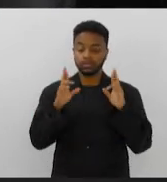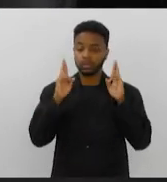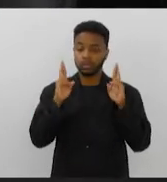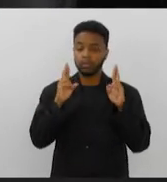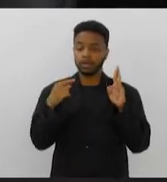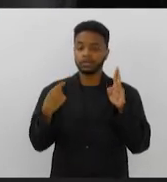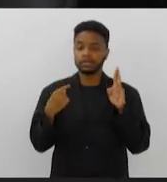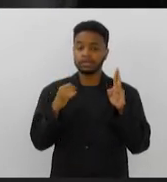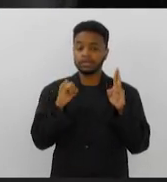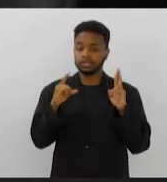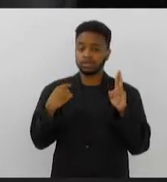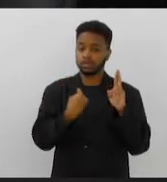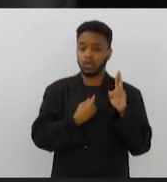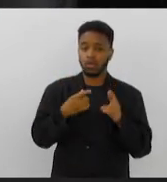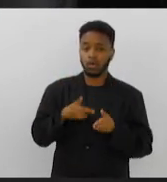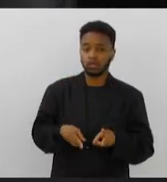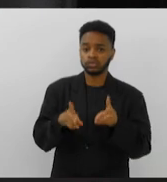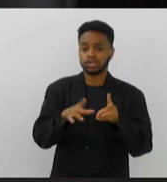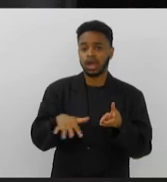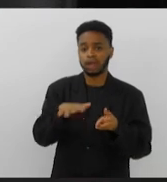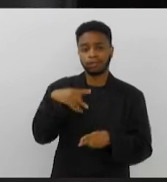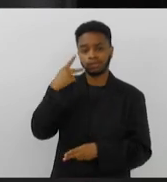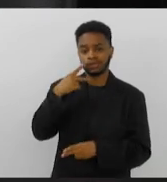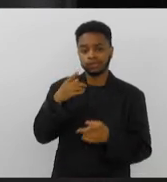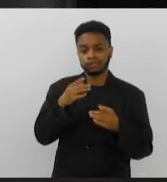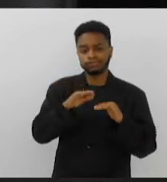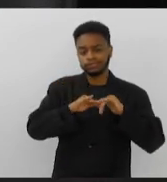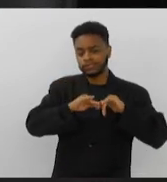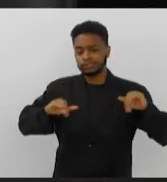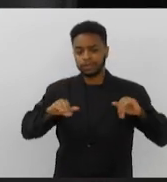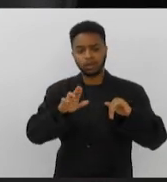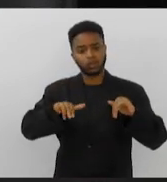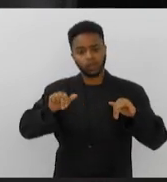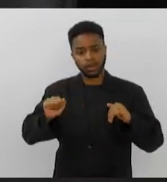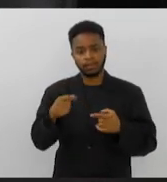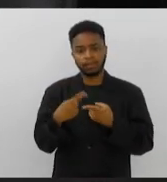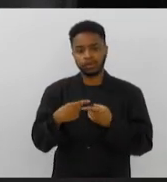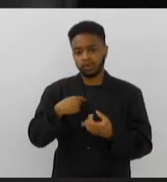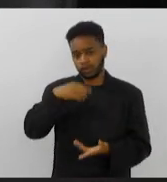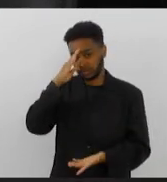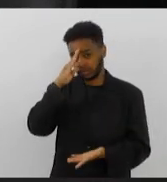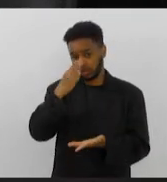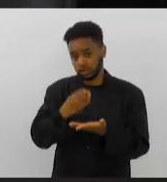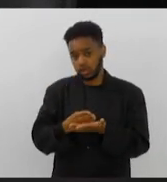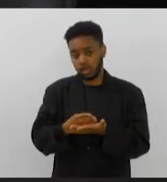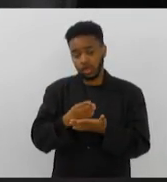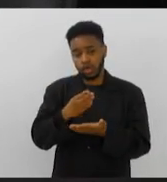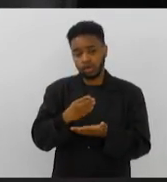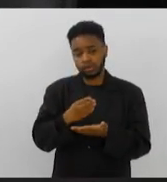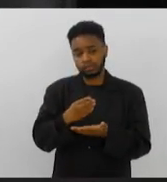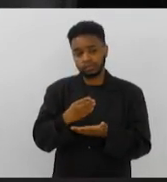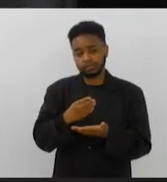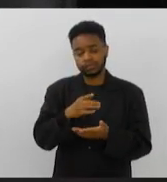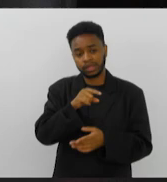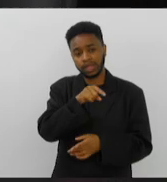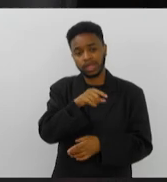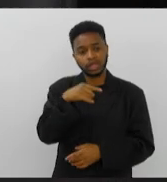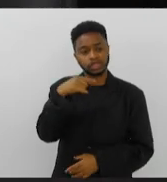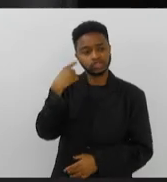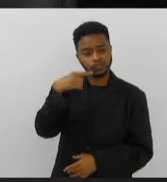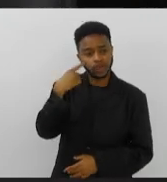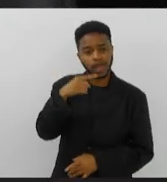a gente continuar na vida política que a gente nunca se separe acho que a confiança acho que contador advogado é uma coisa que dificilmente a gente